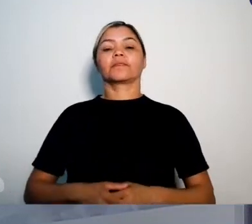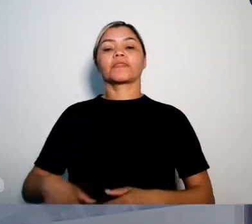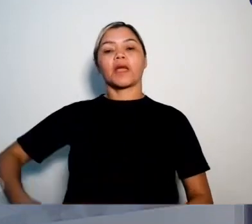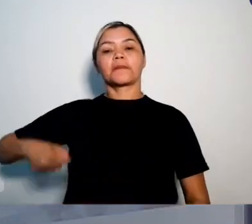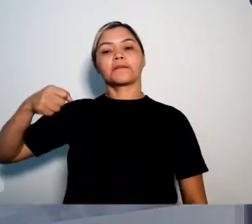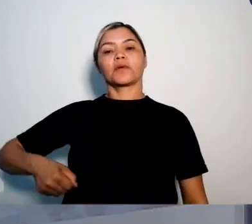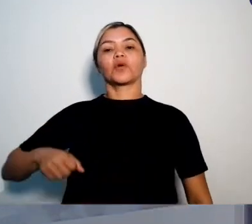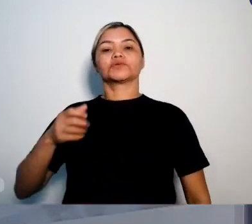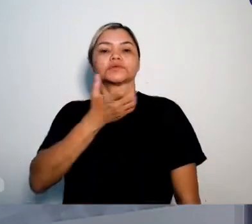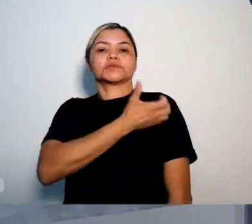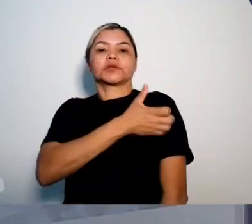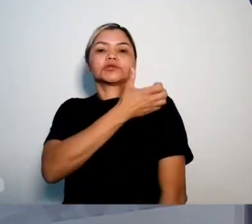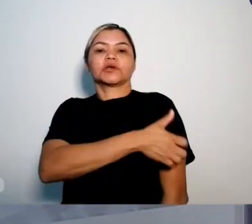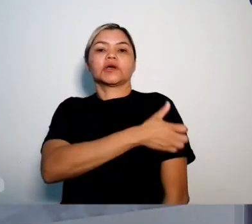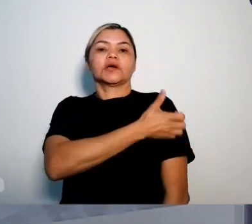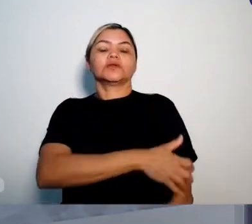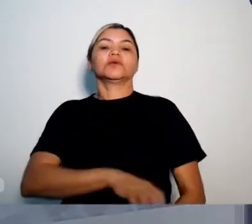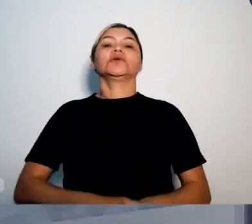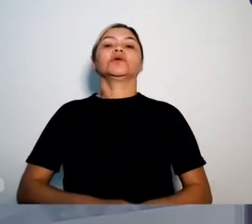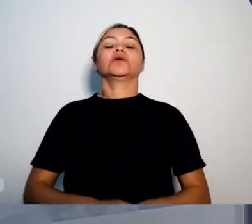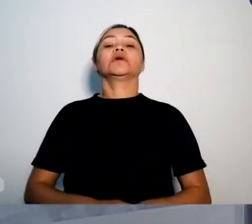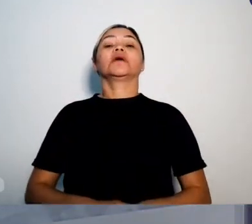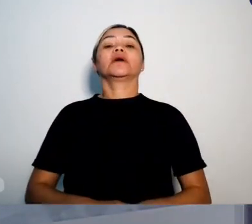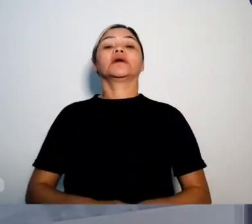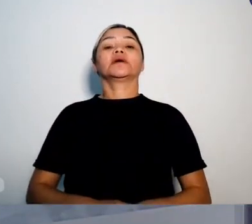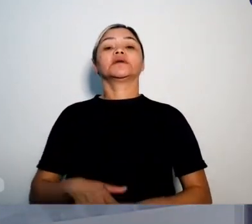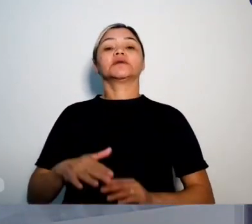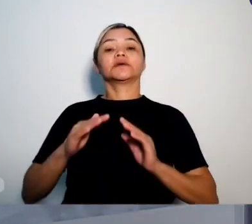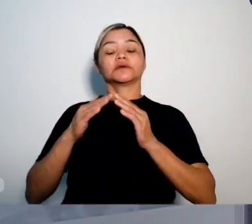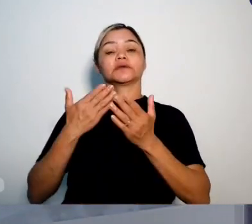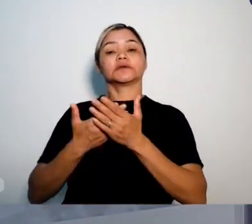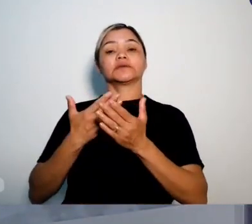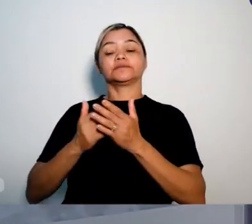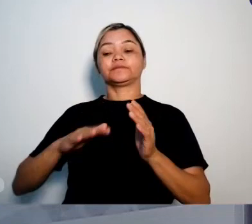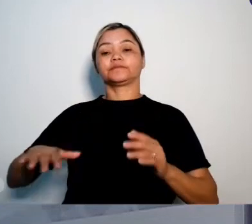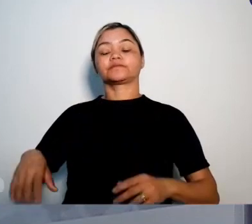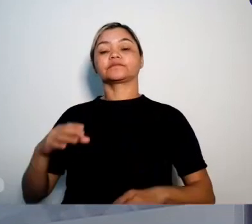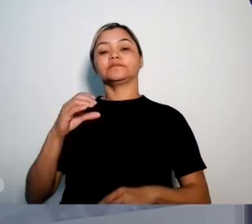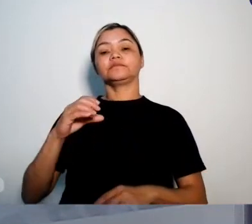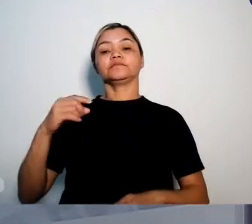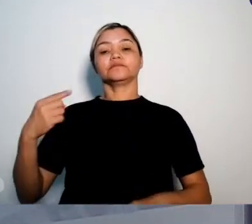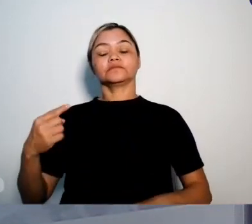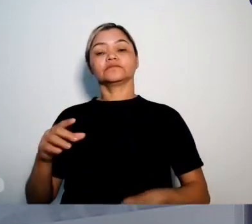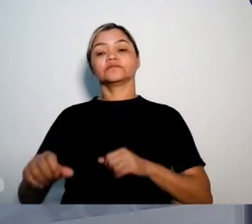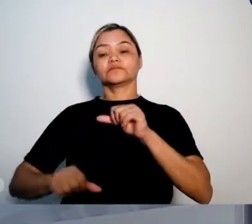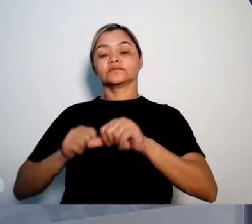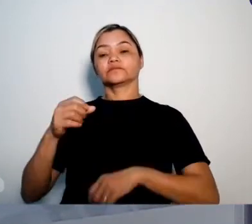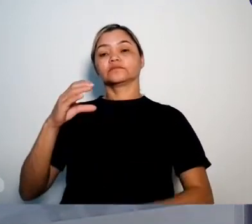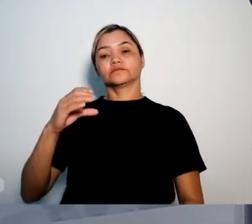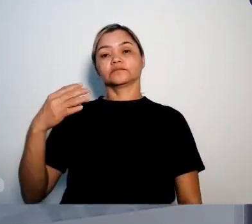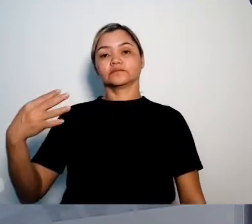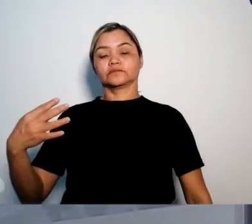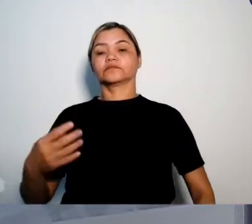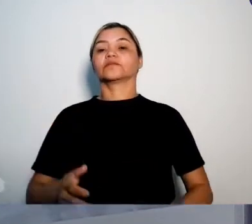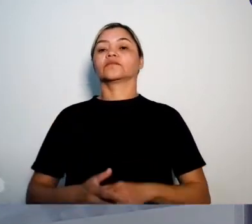o reenquadramento das atendentes de creche de CE1 para CE4, os pontos de ônibus de tantas vezes